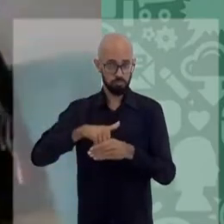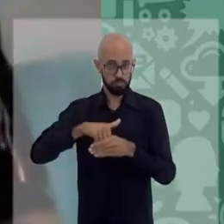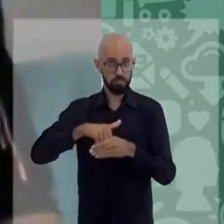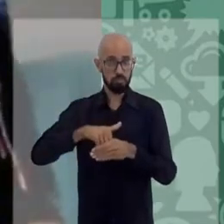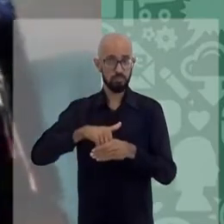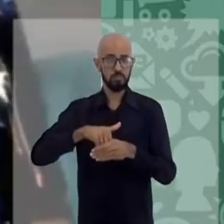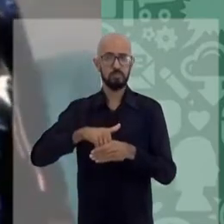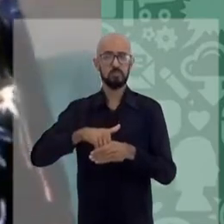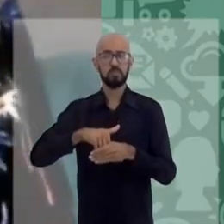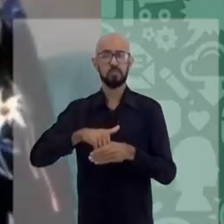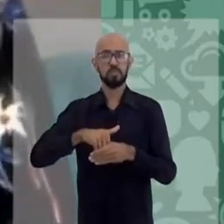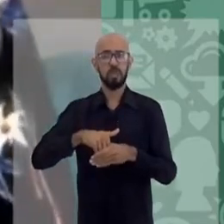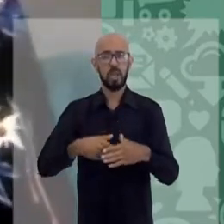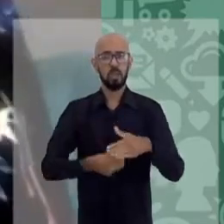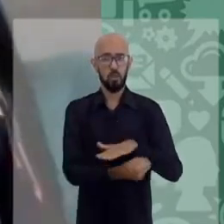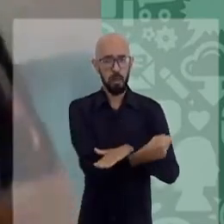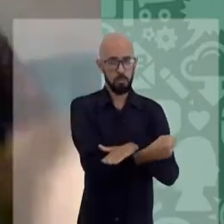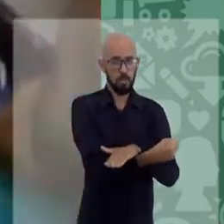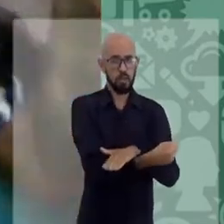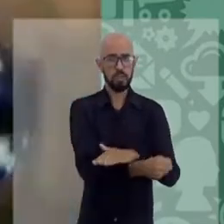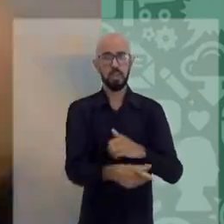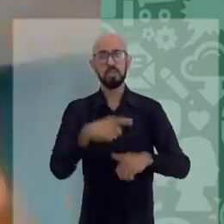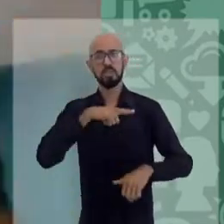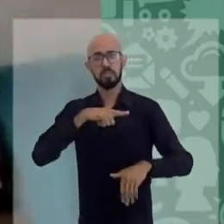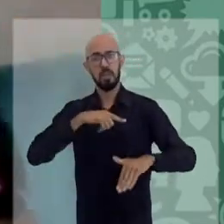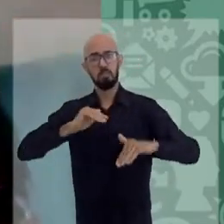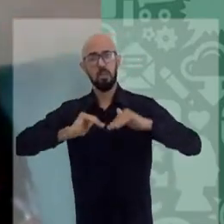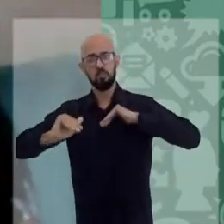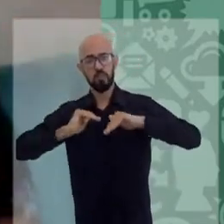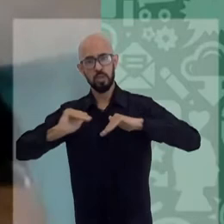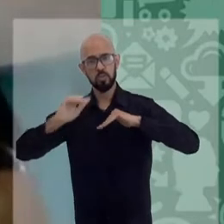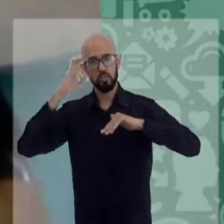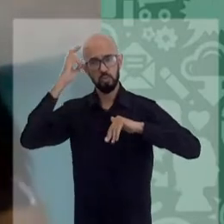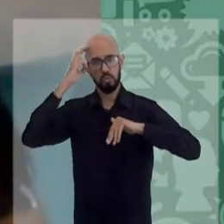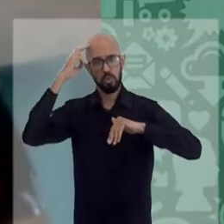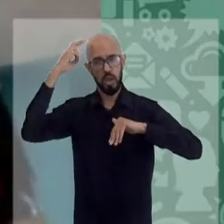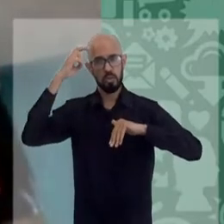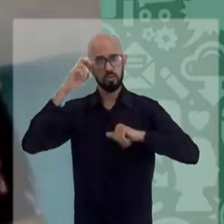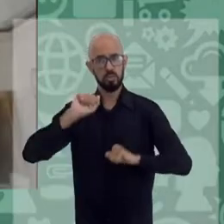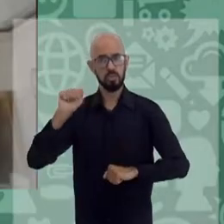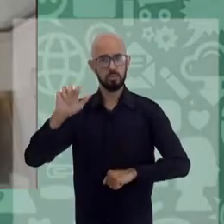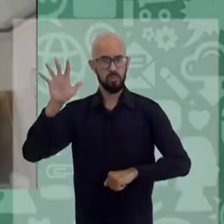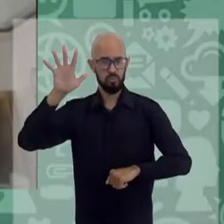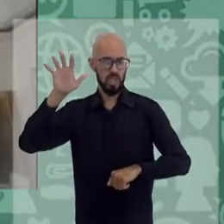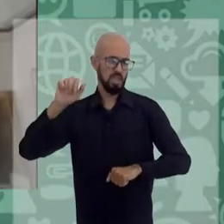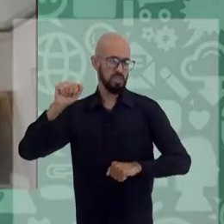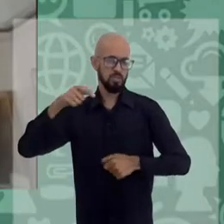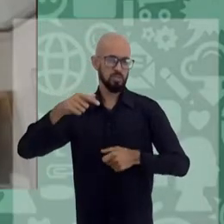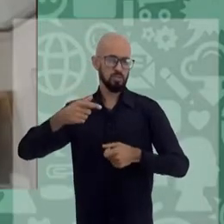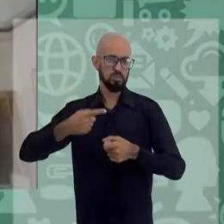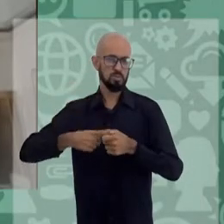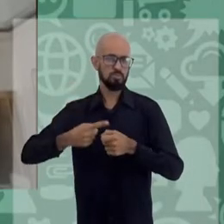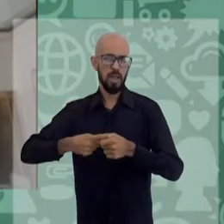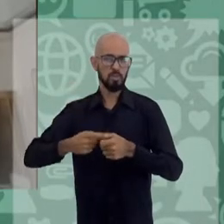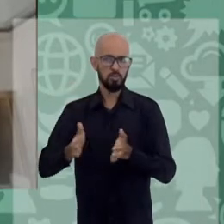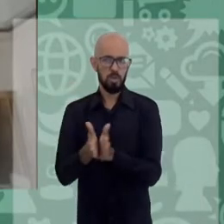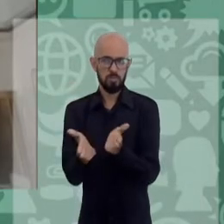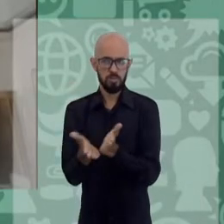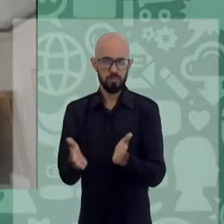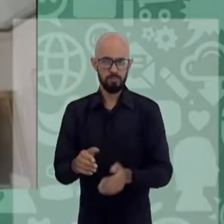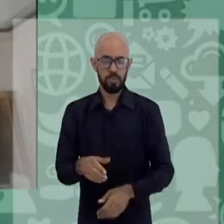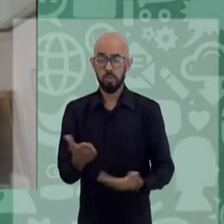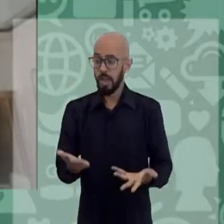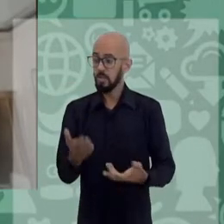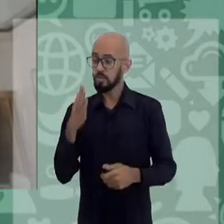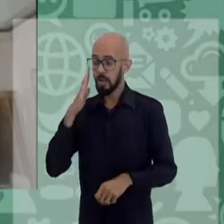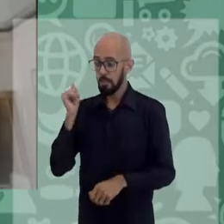promover candidaturas e serem eleitos, eles vêm de movimentos culturais das periferias. Pois é, eu queria escutar o Geraldo agora em